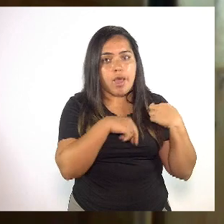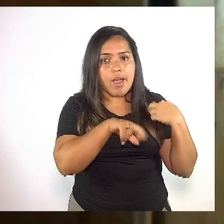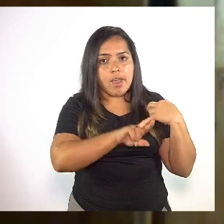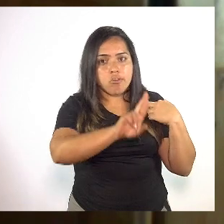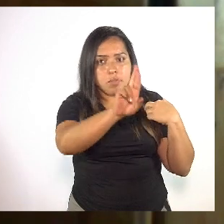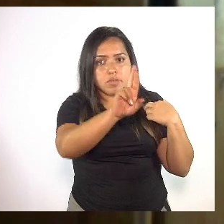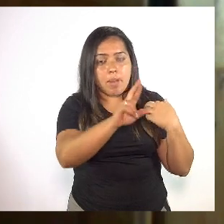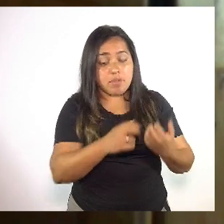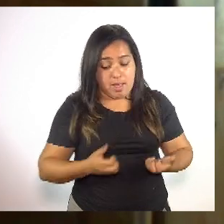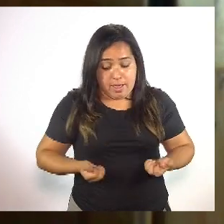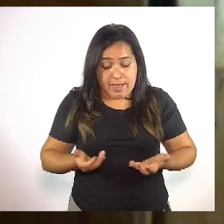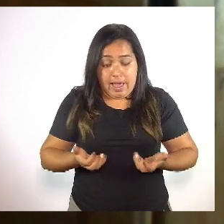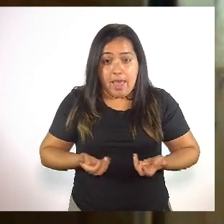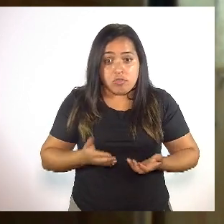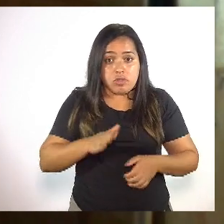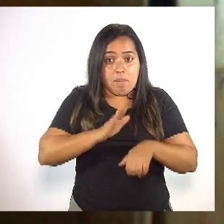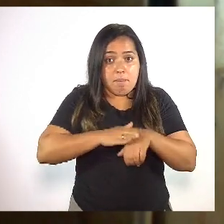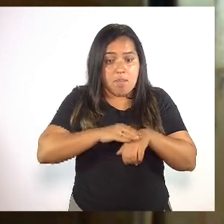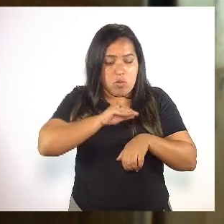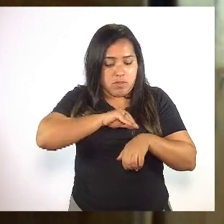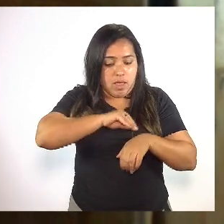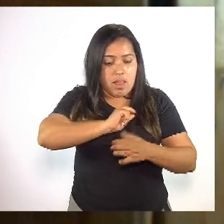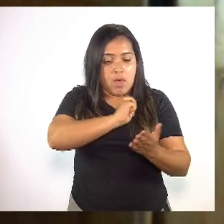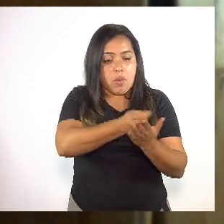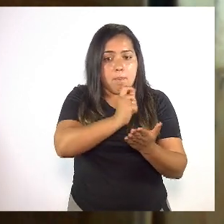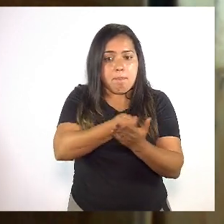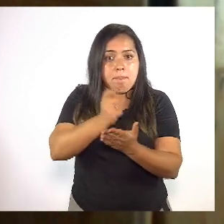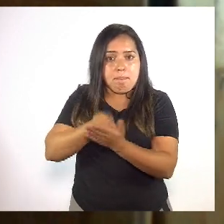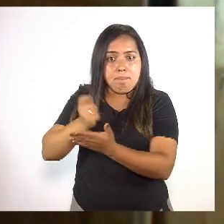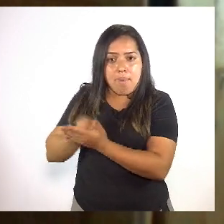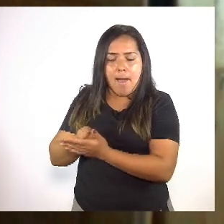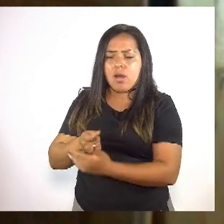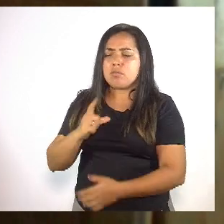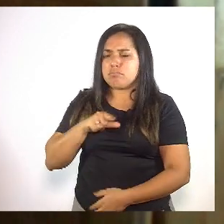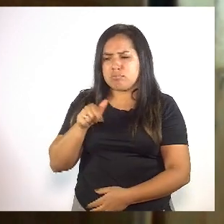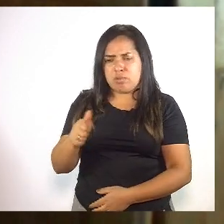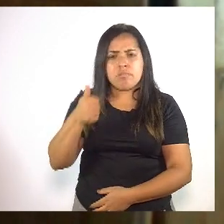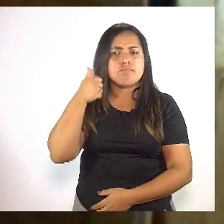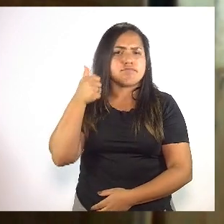no gasto de pessoal. E ele teve muito aquém